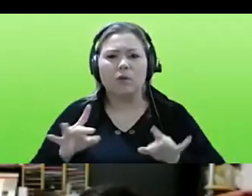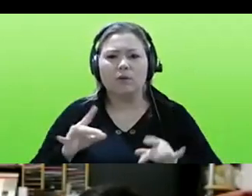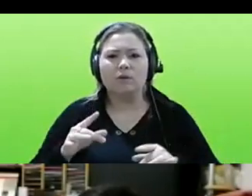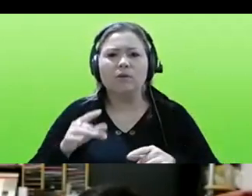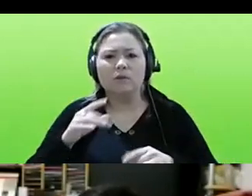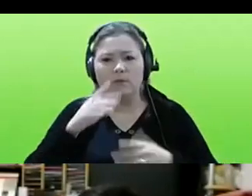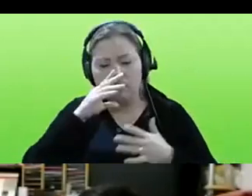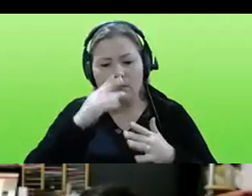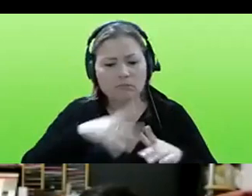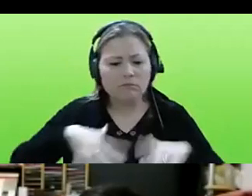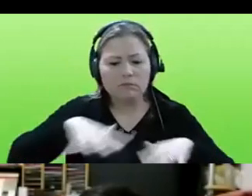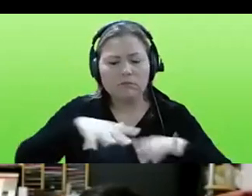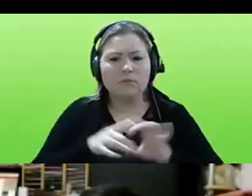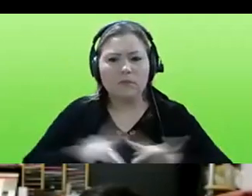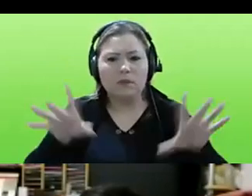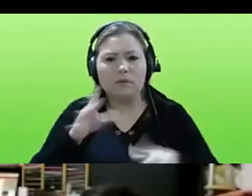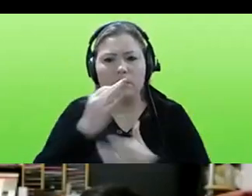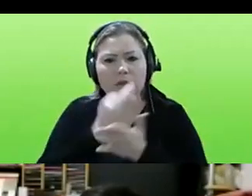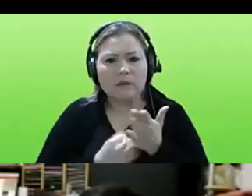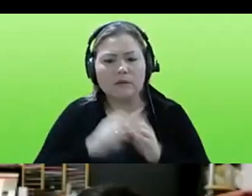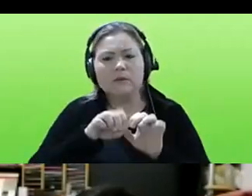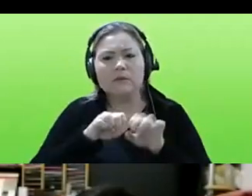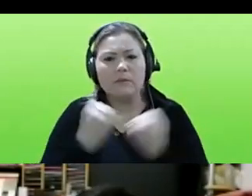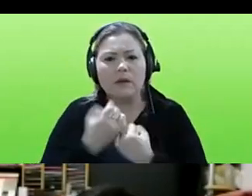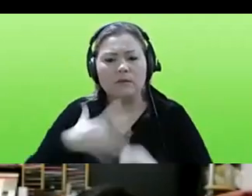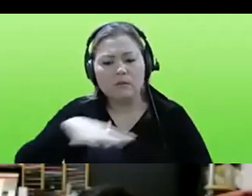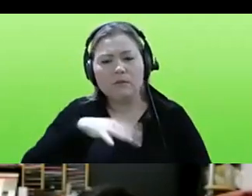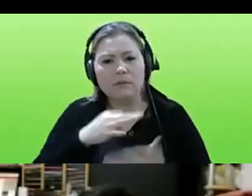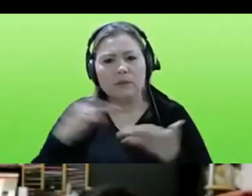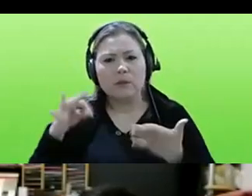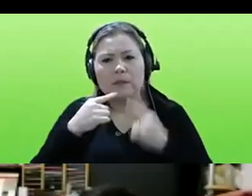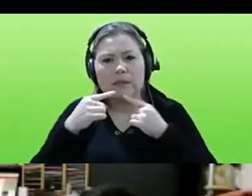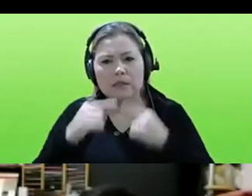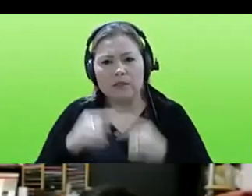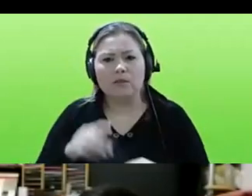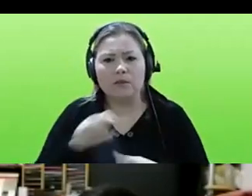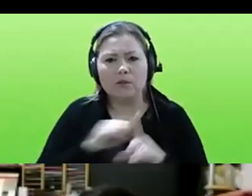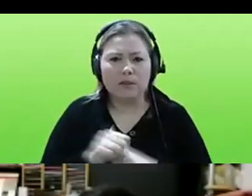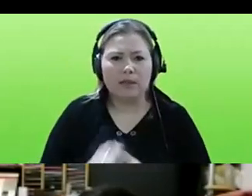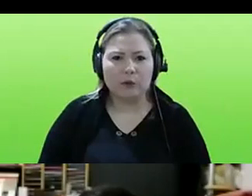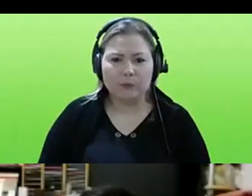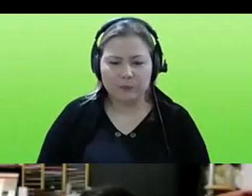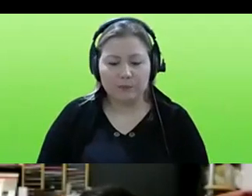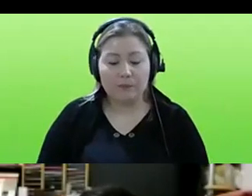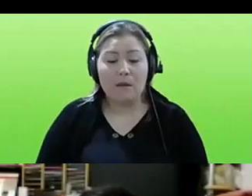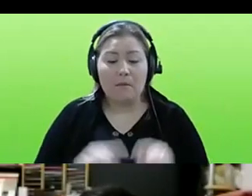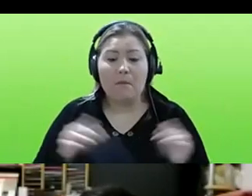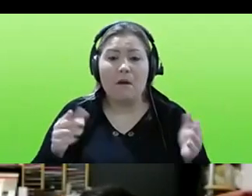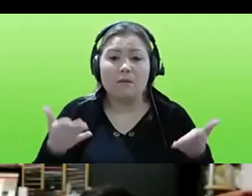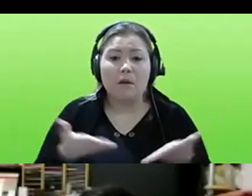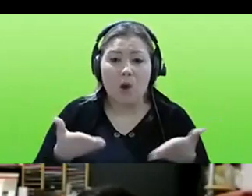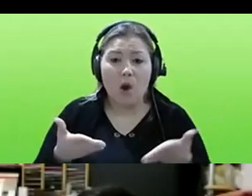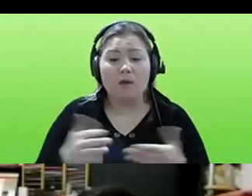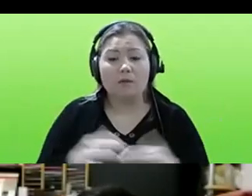pública, textos seminais para teoria crítica da sociedade. Agora, além